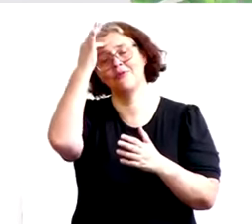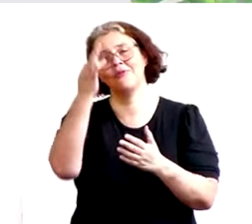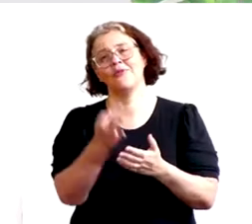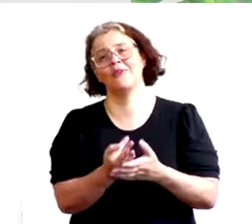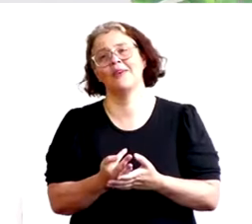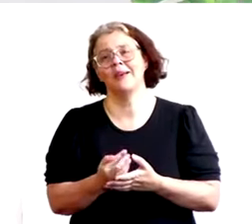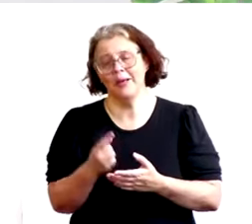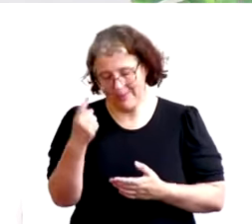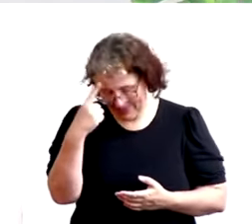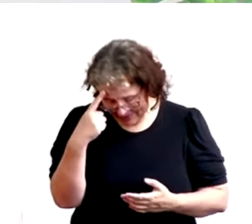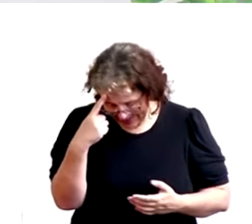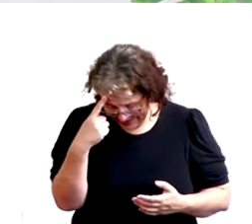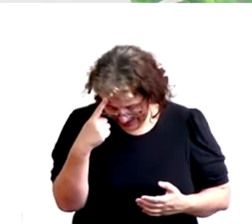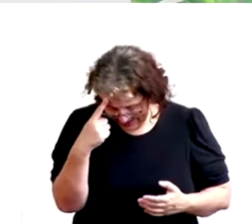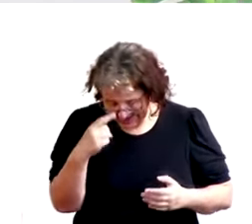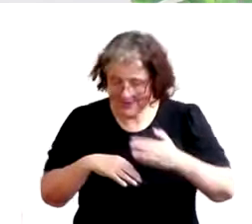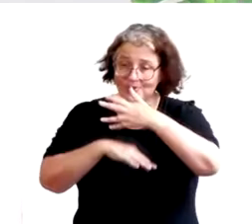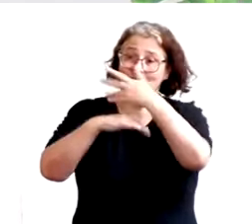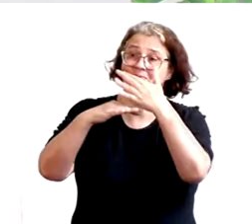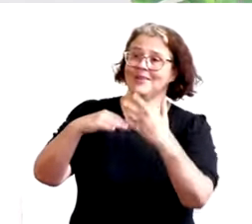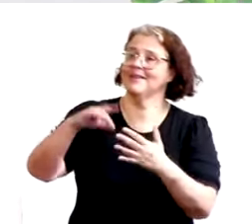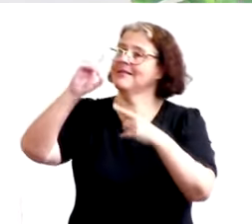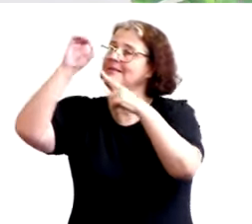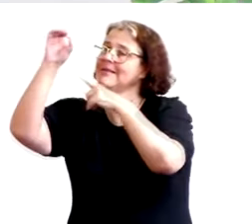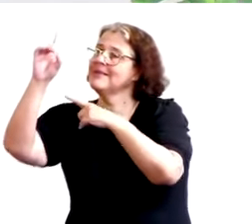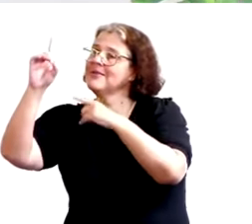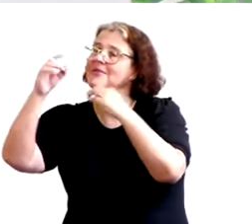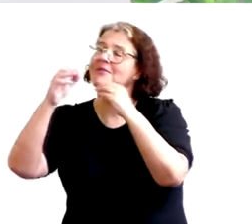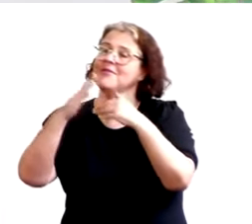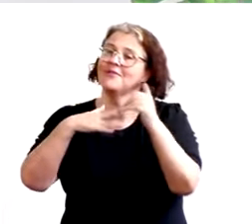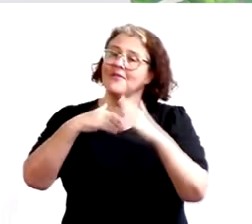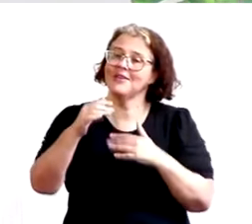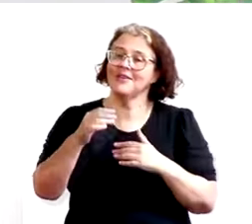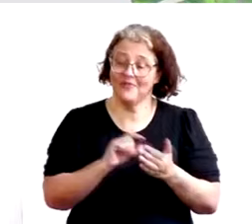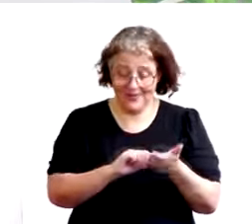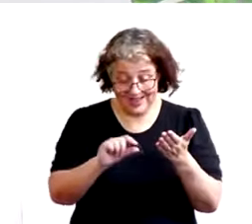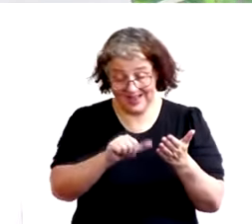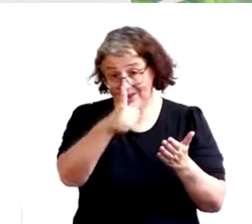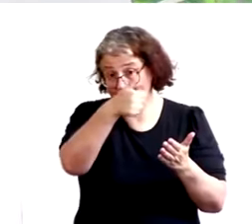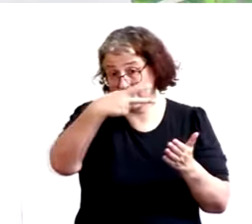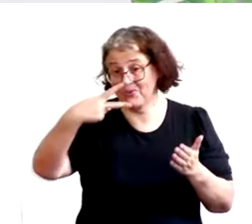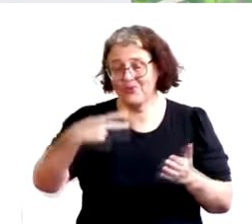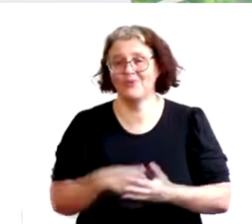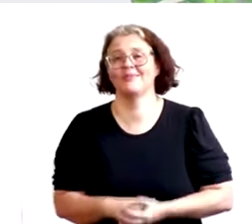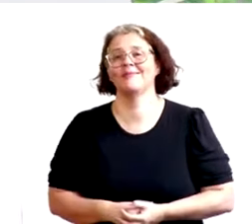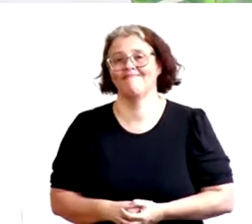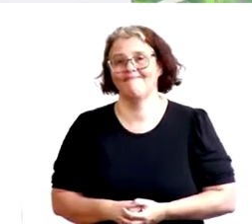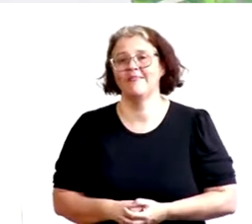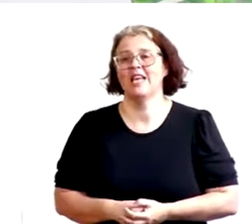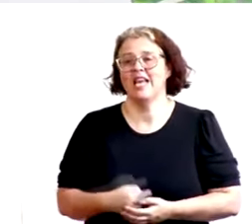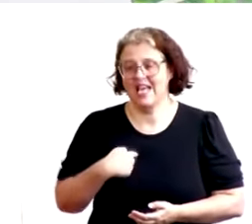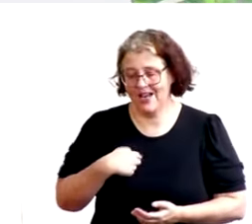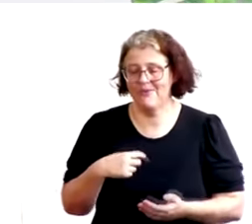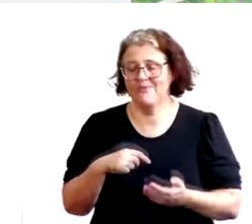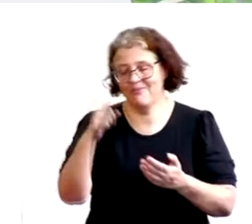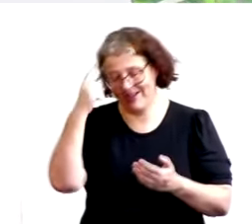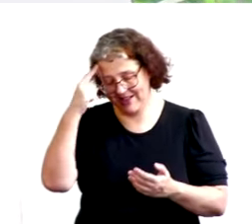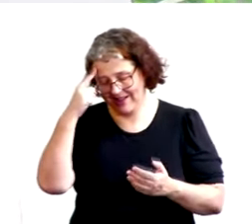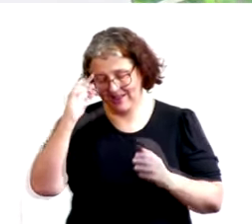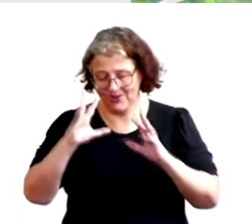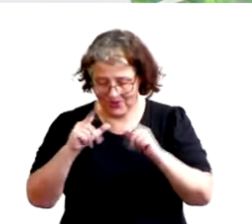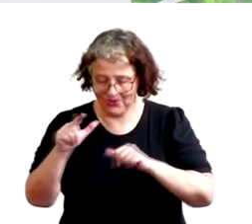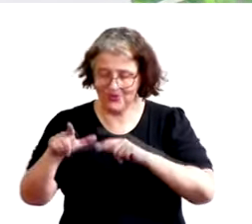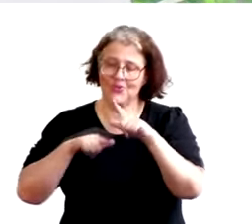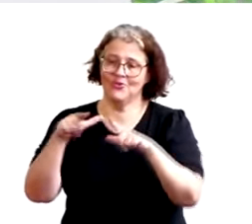nos prodígios e nas obras de Deus o versículo de número 12 diz meditarei em todas as tuas obras eu